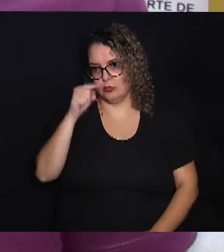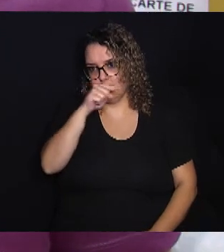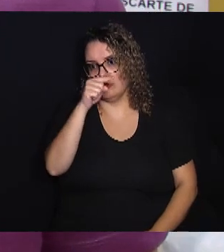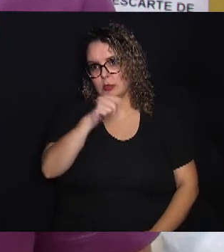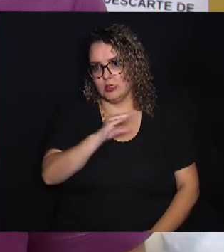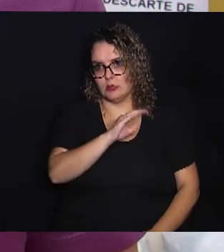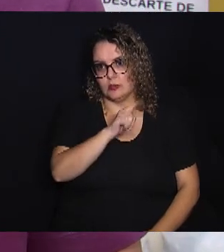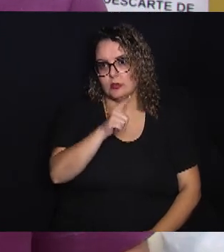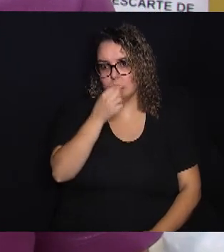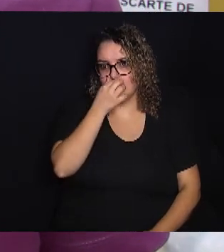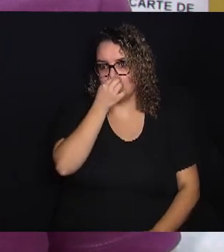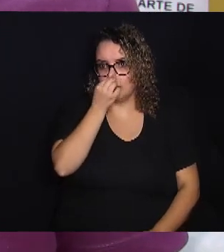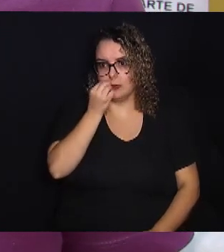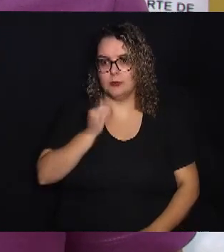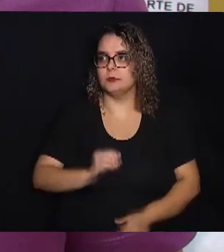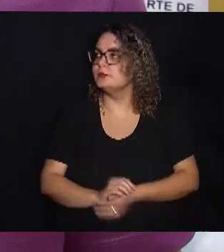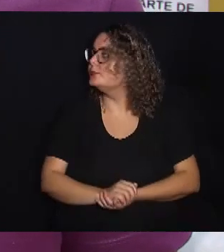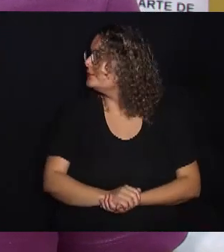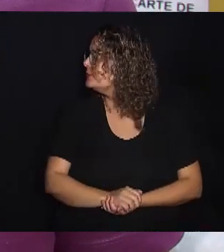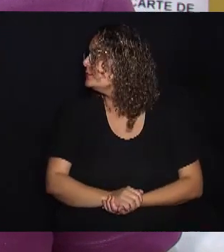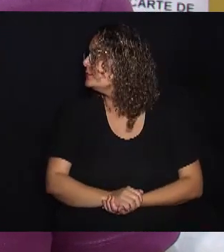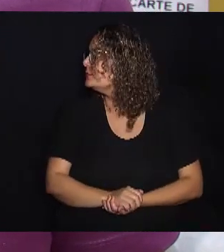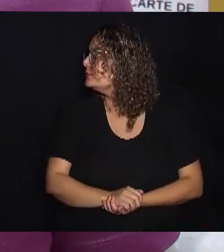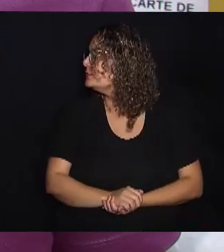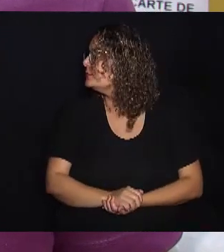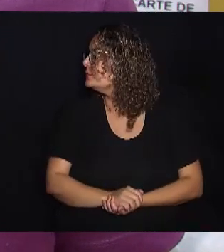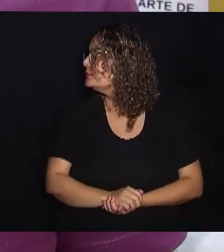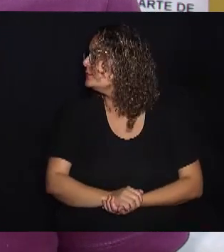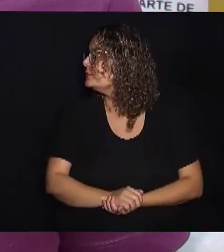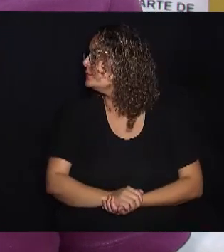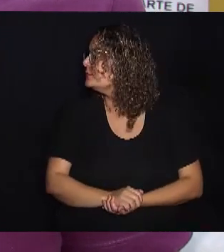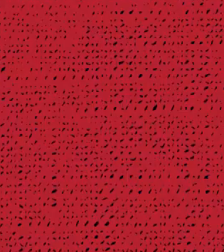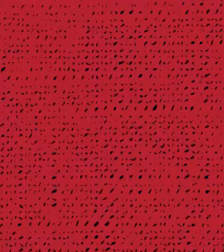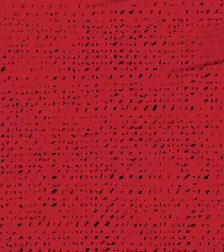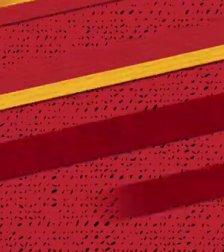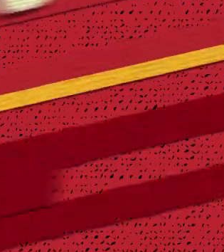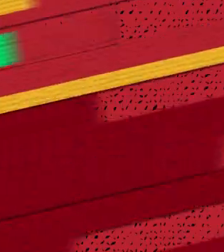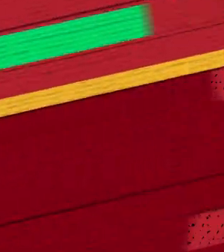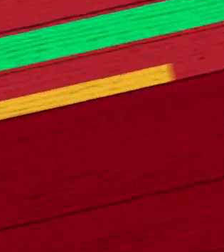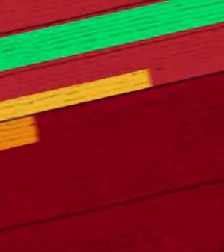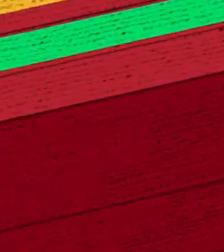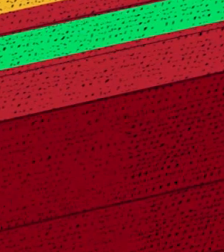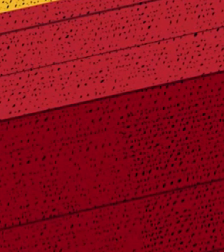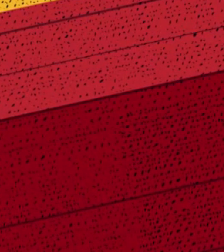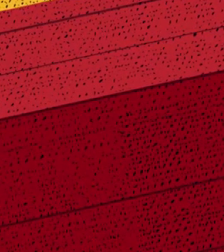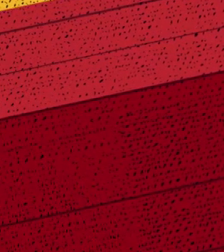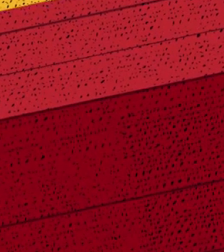acidente desse, ela pode procurar essa unidade de saúde para poder fazer.